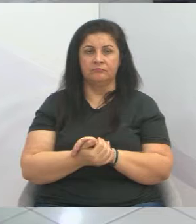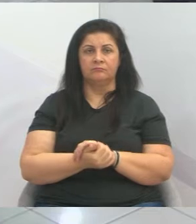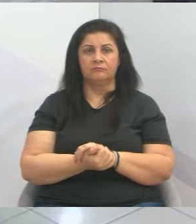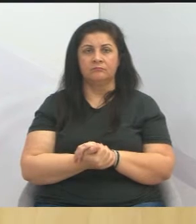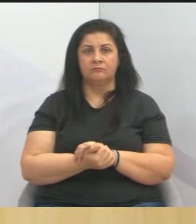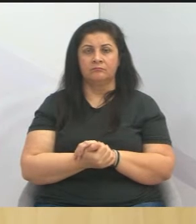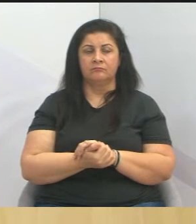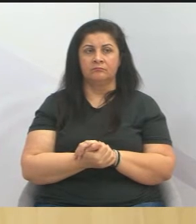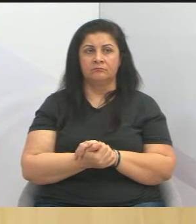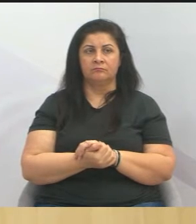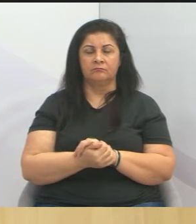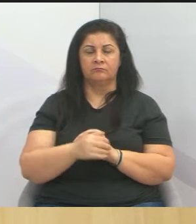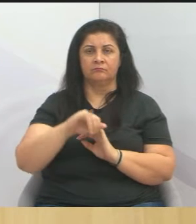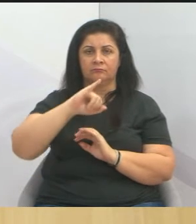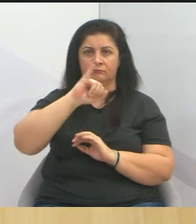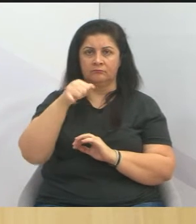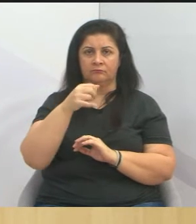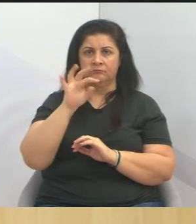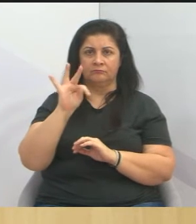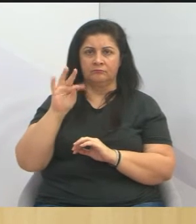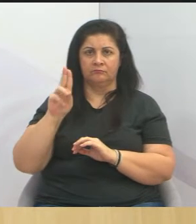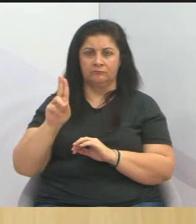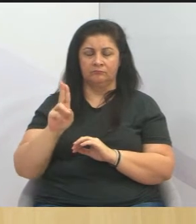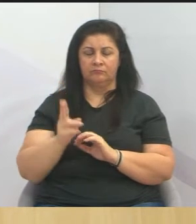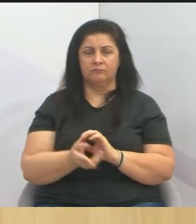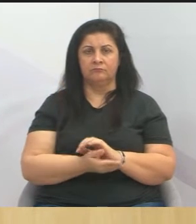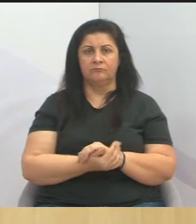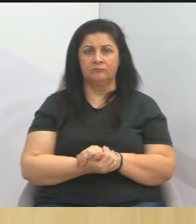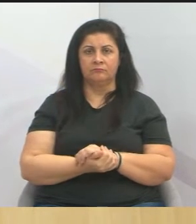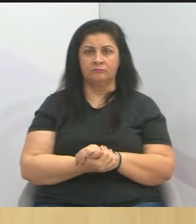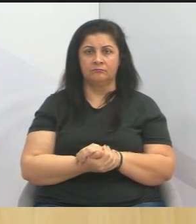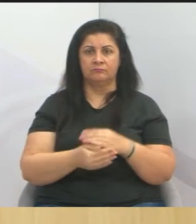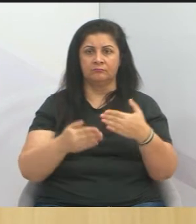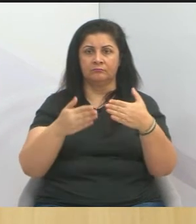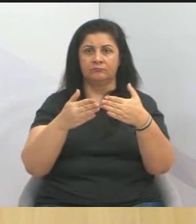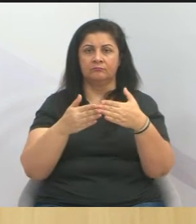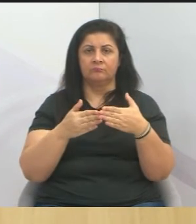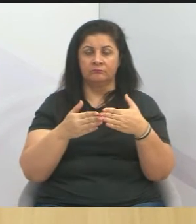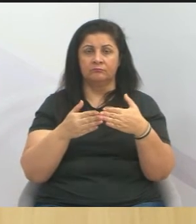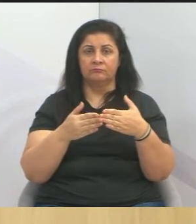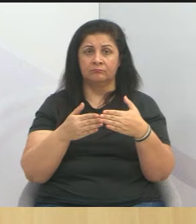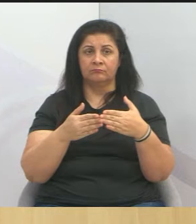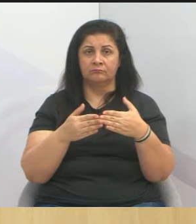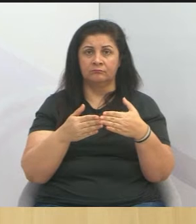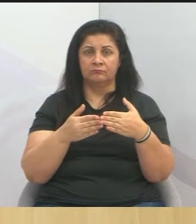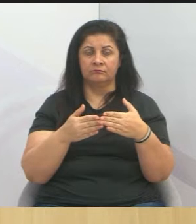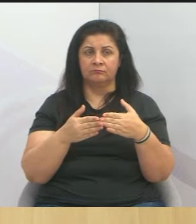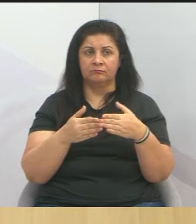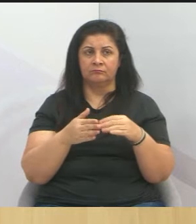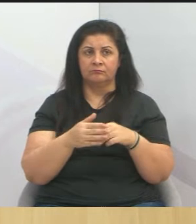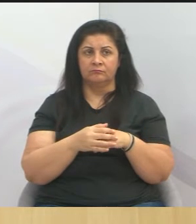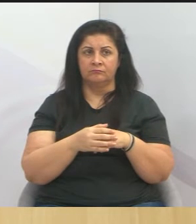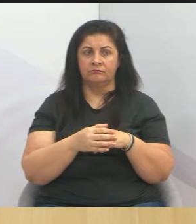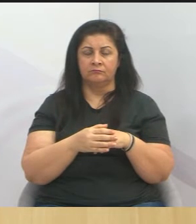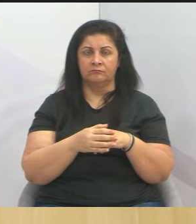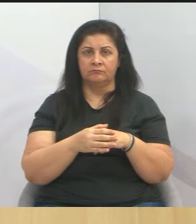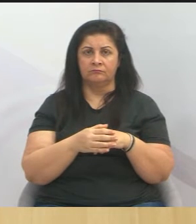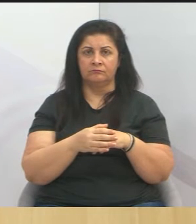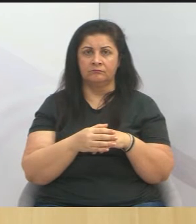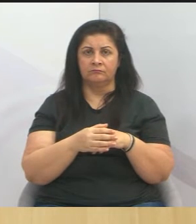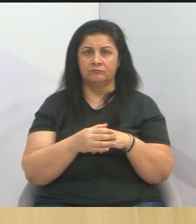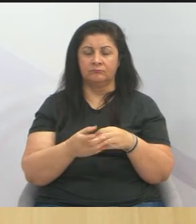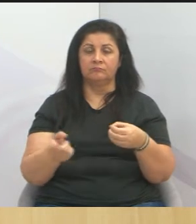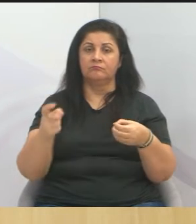238-a JD J teu Jacareí transporte urbano solicitando A Volta dos horários e de